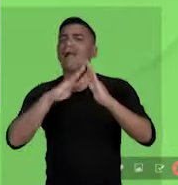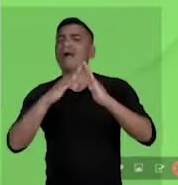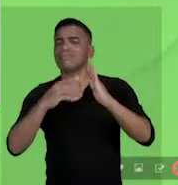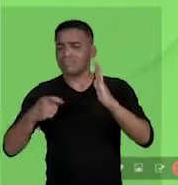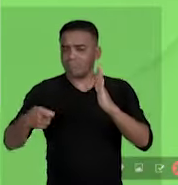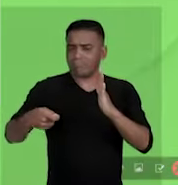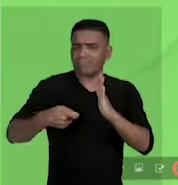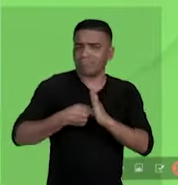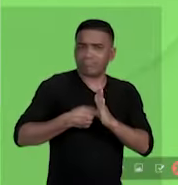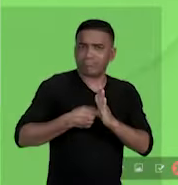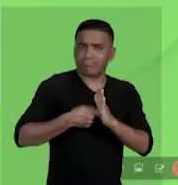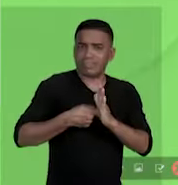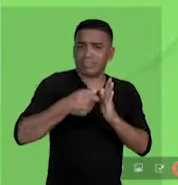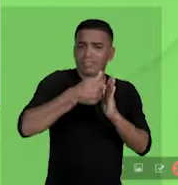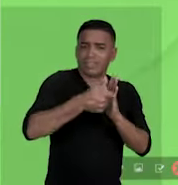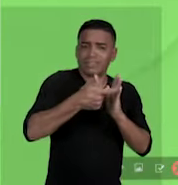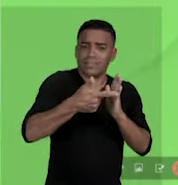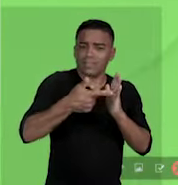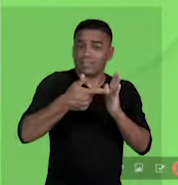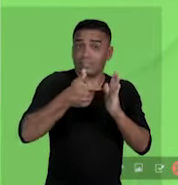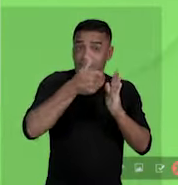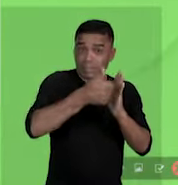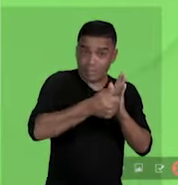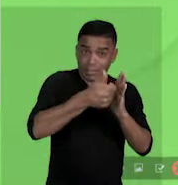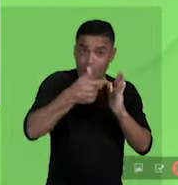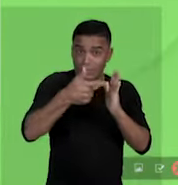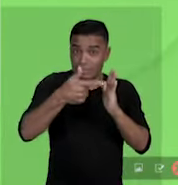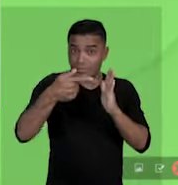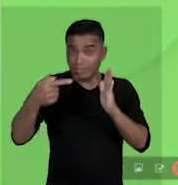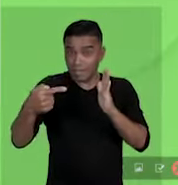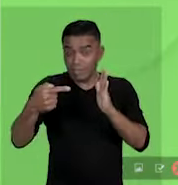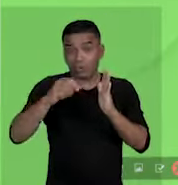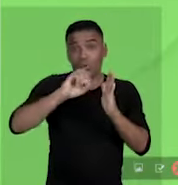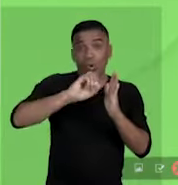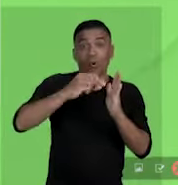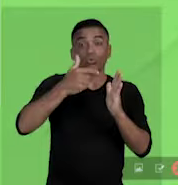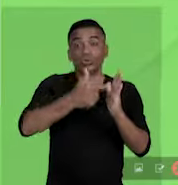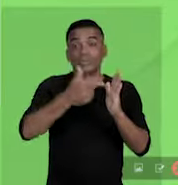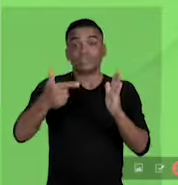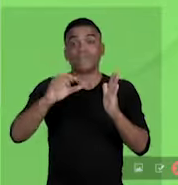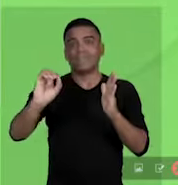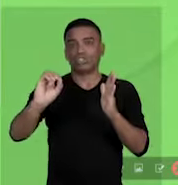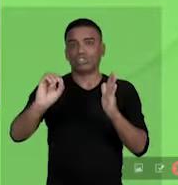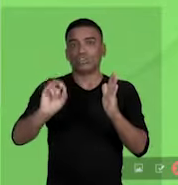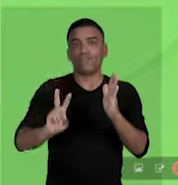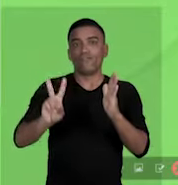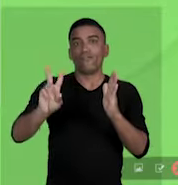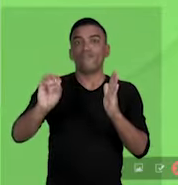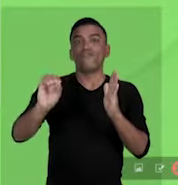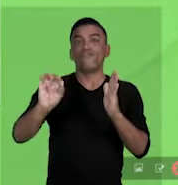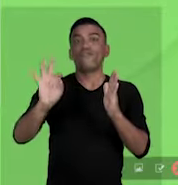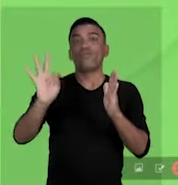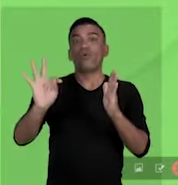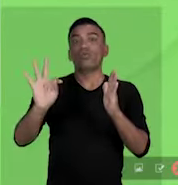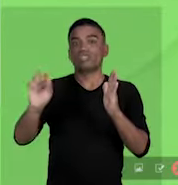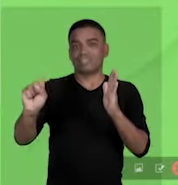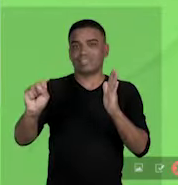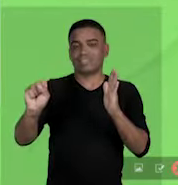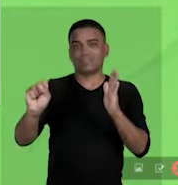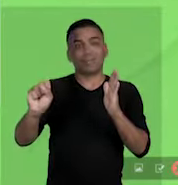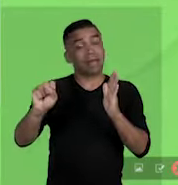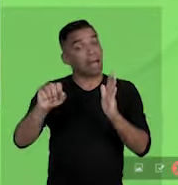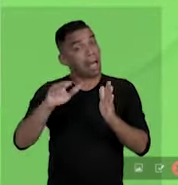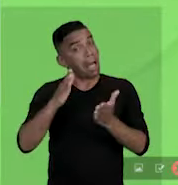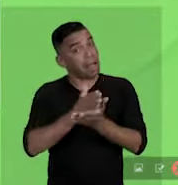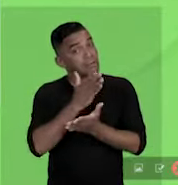de 127 ou 220 volts? Talvez você conheça a